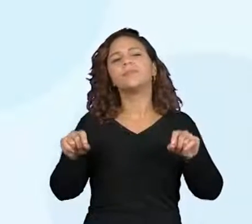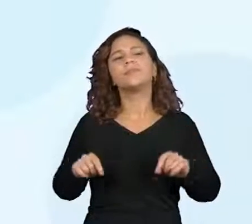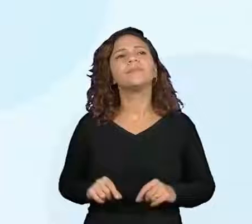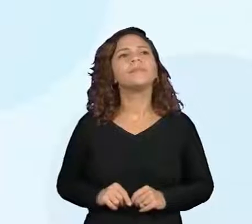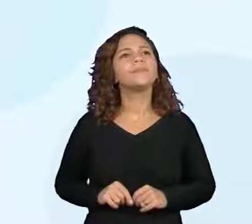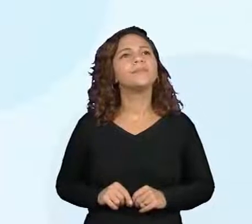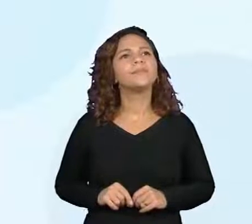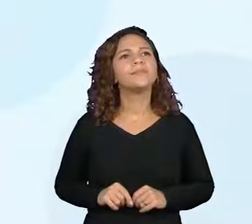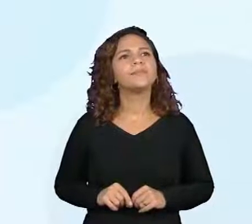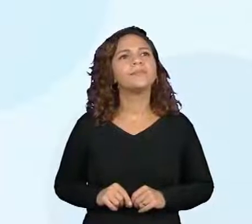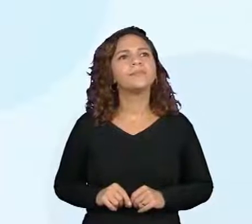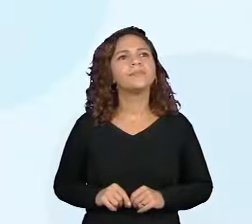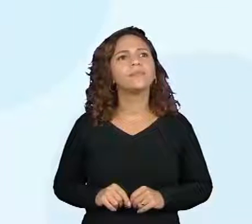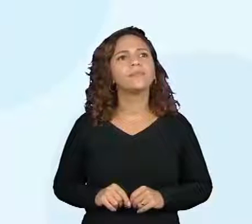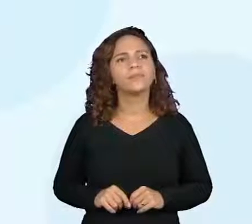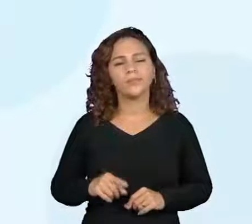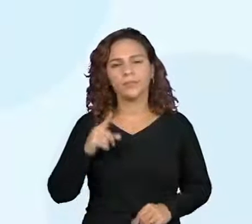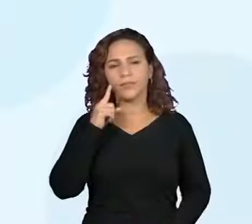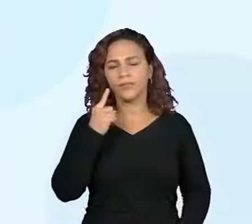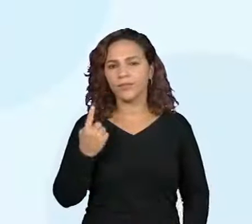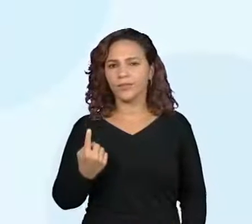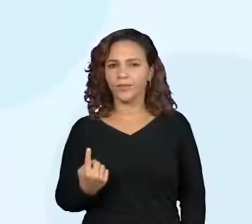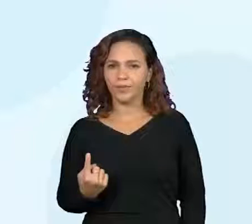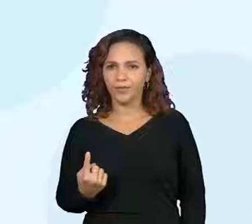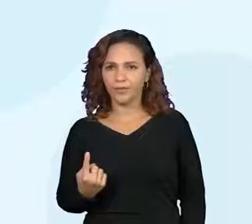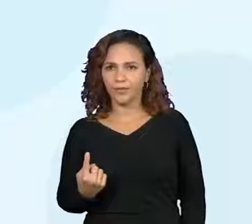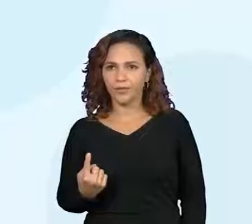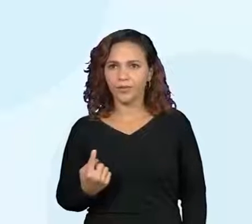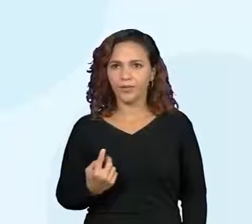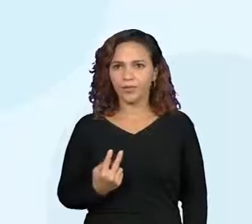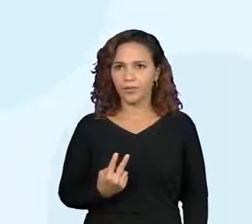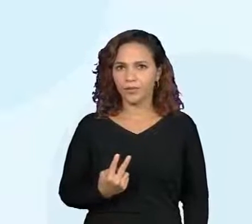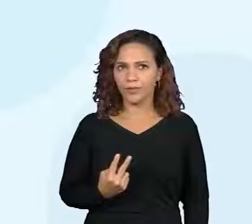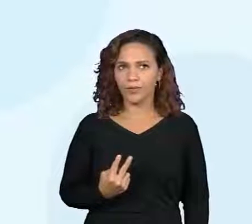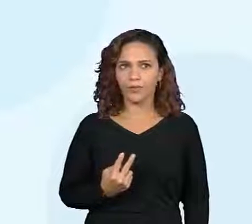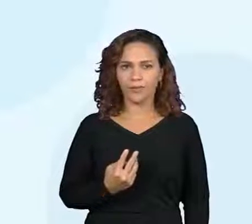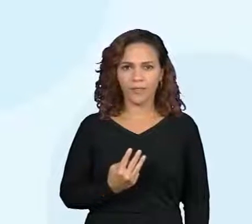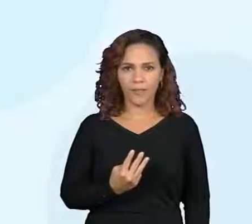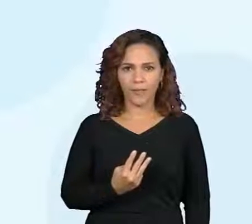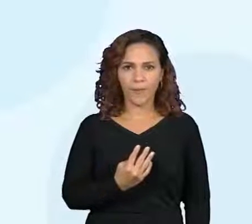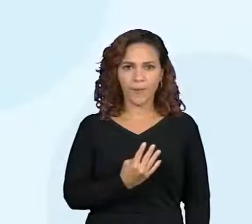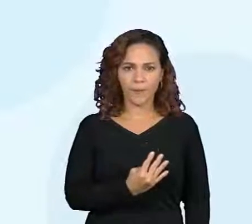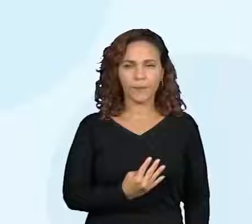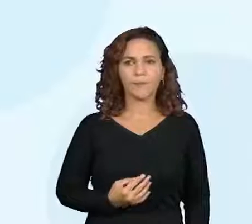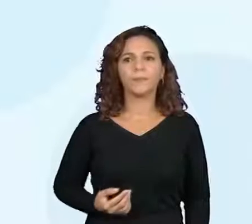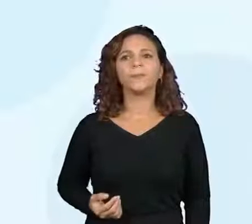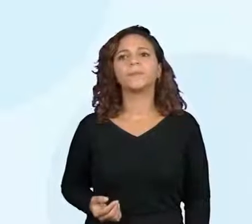primeiro quadro e vamos até o último. Primeiro quadro, ok? Vamos lá.